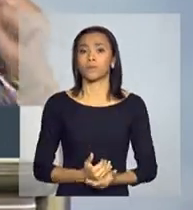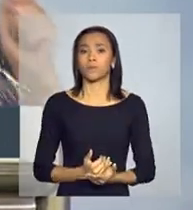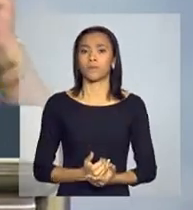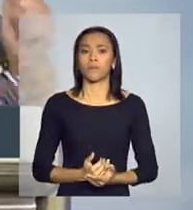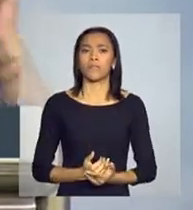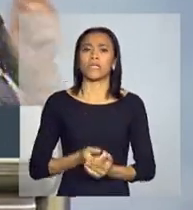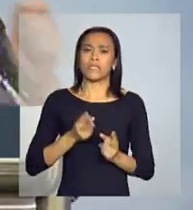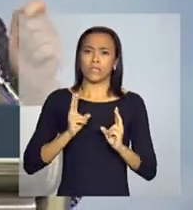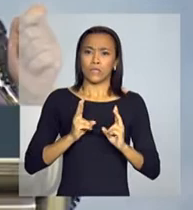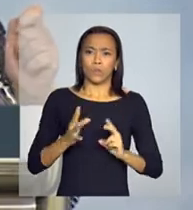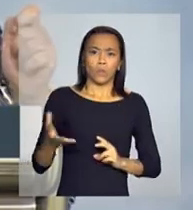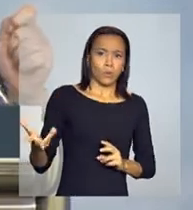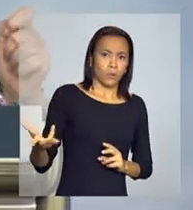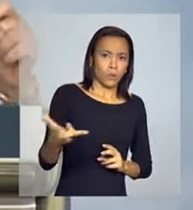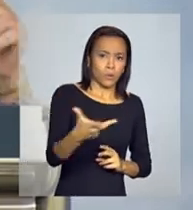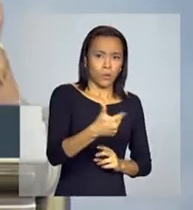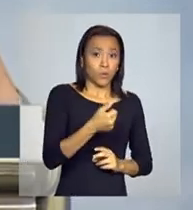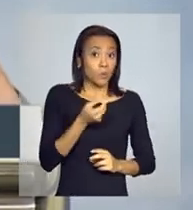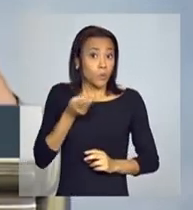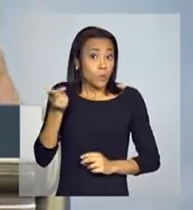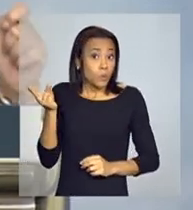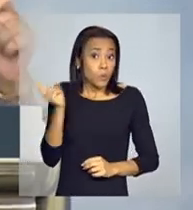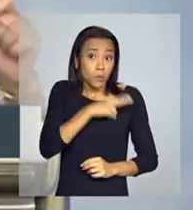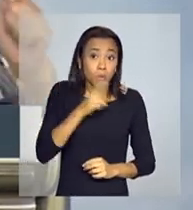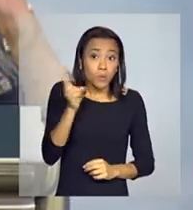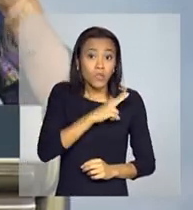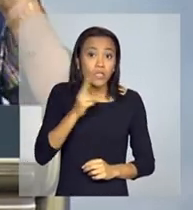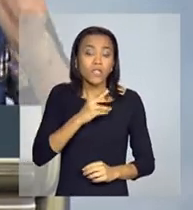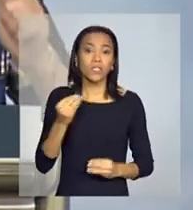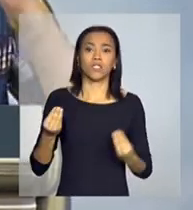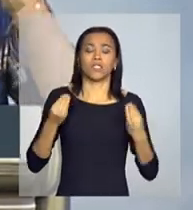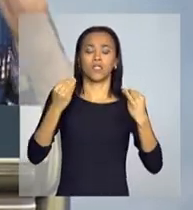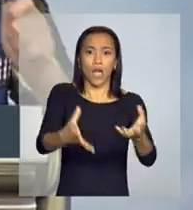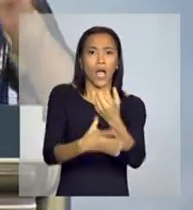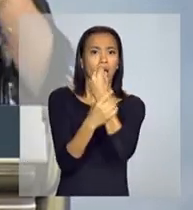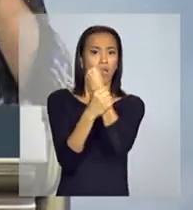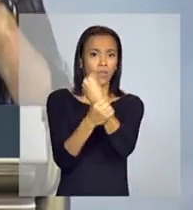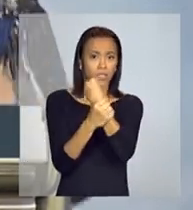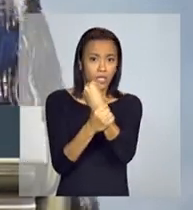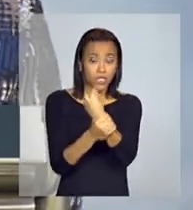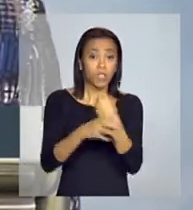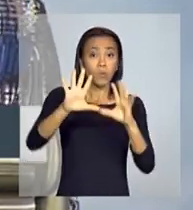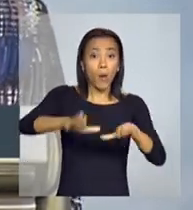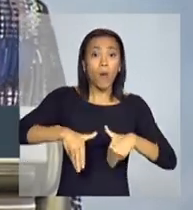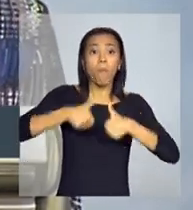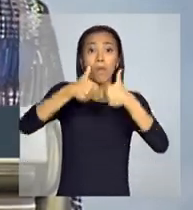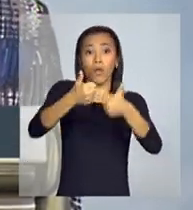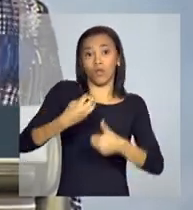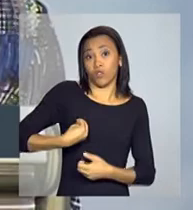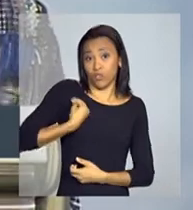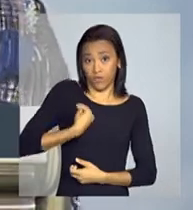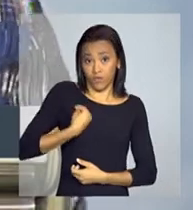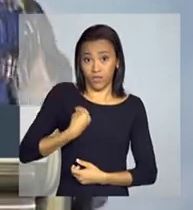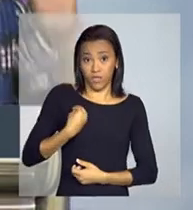forma emergencial, garantir uma melhora de vida para a população do